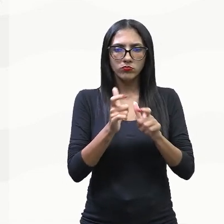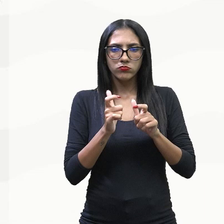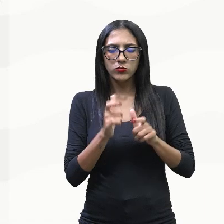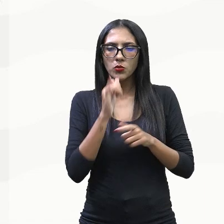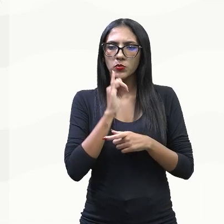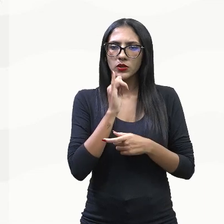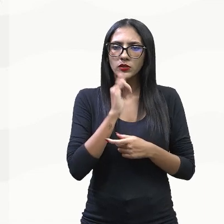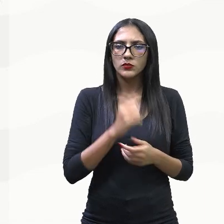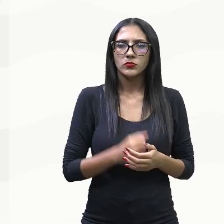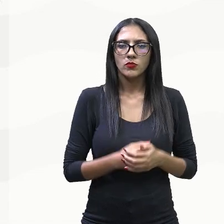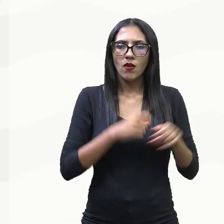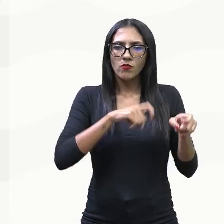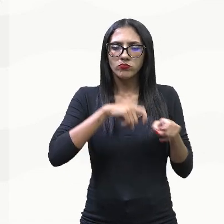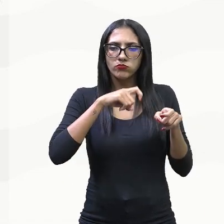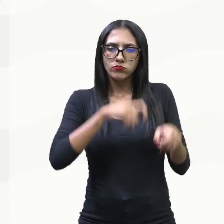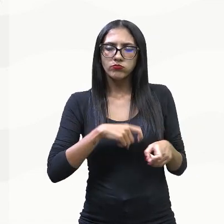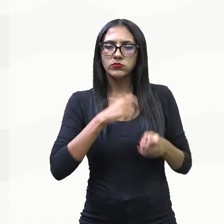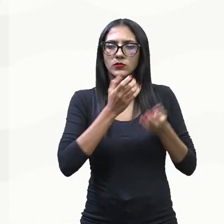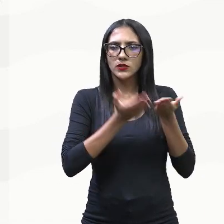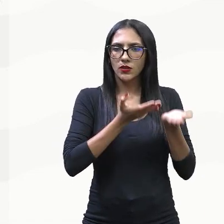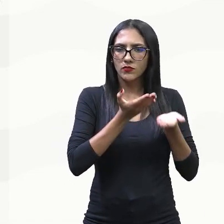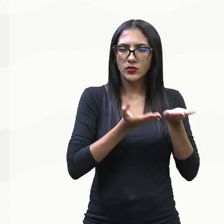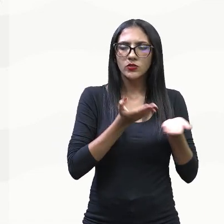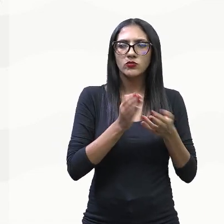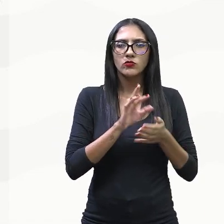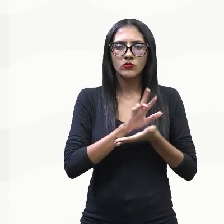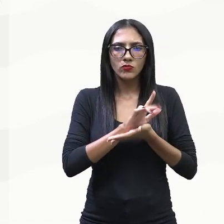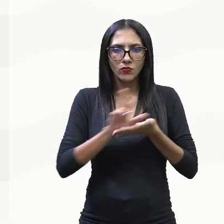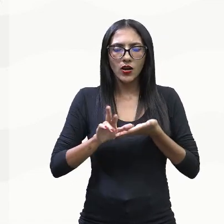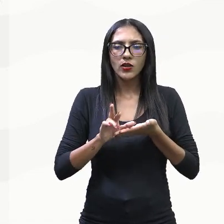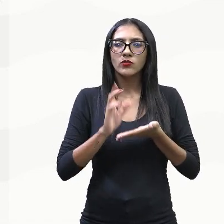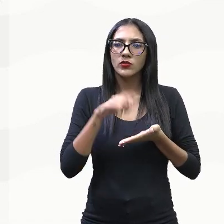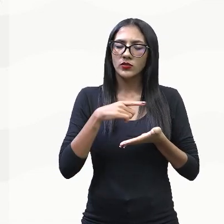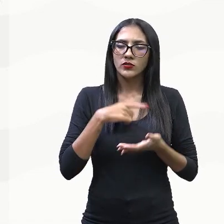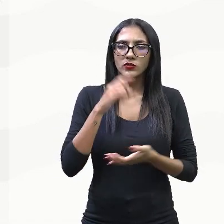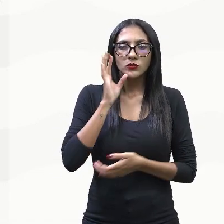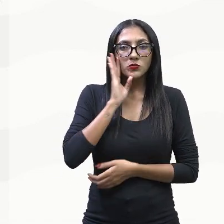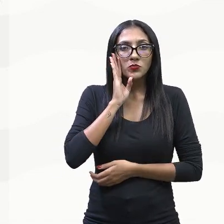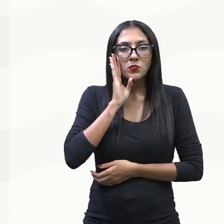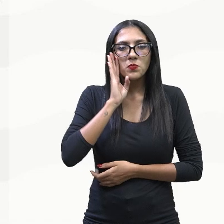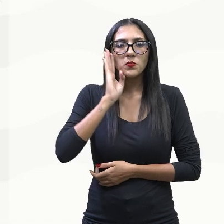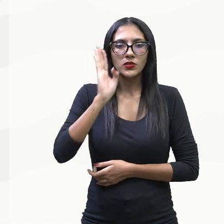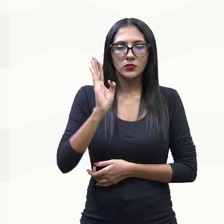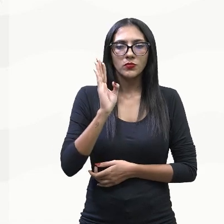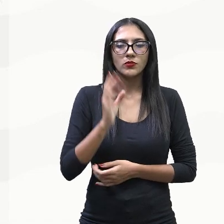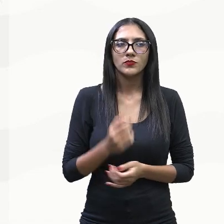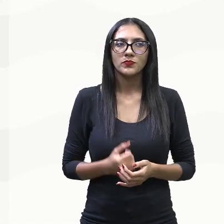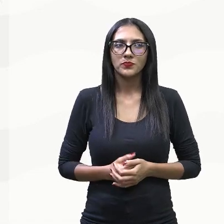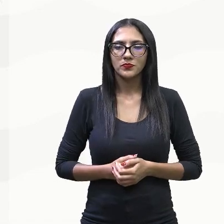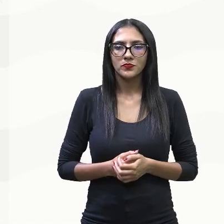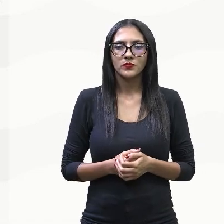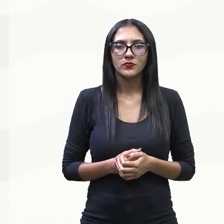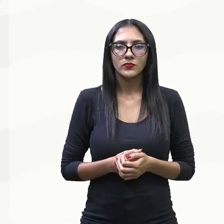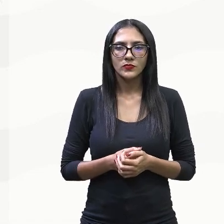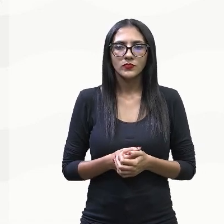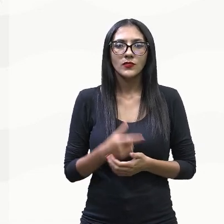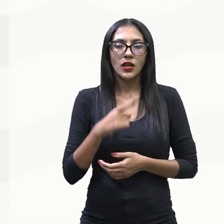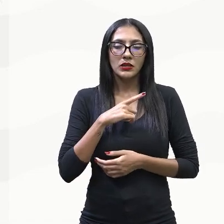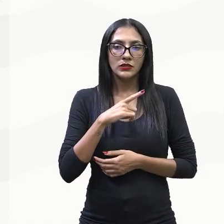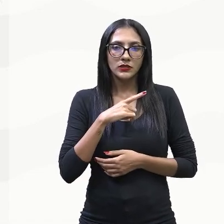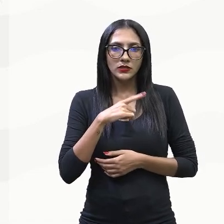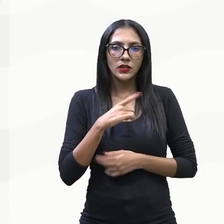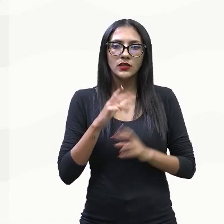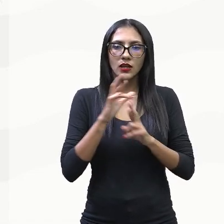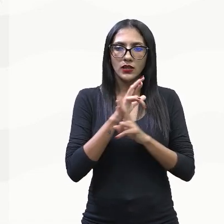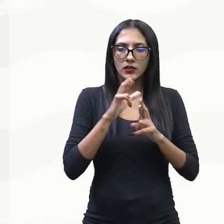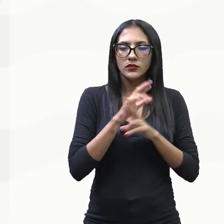comércio, agropecuária e serviços se destacam como os principais setores que envolvem, ou melhor, principais setores que